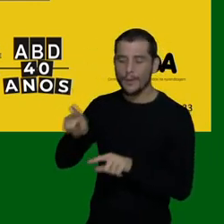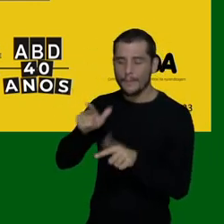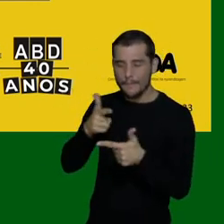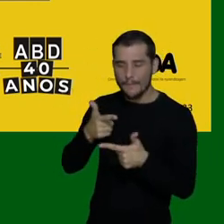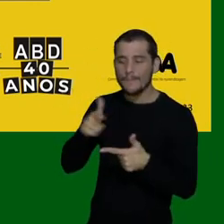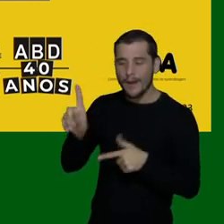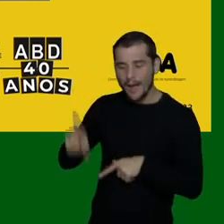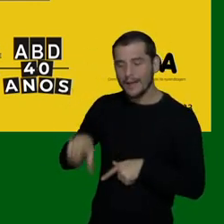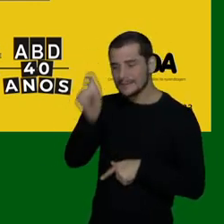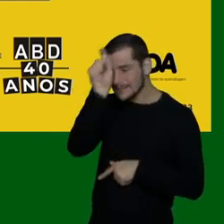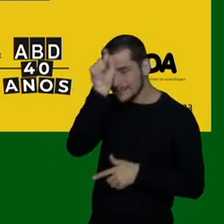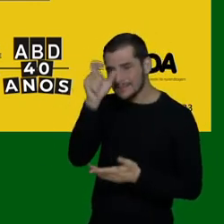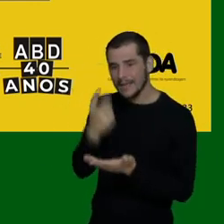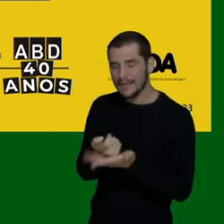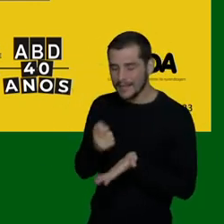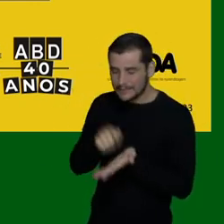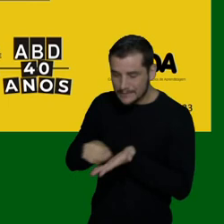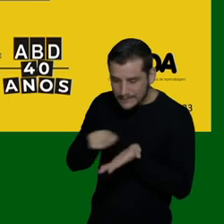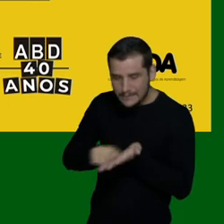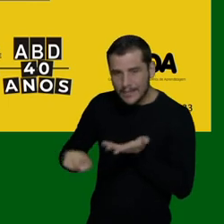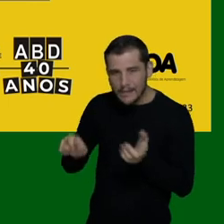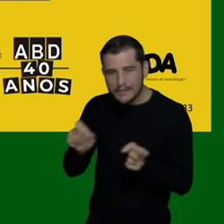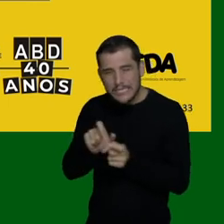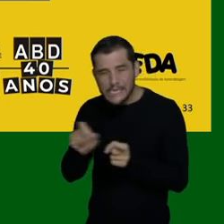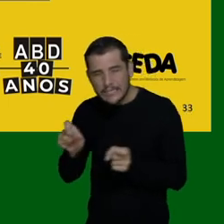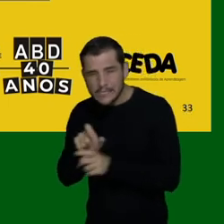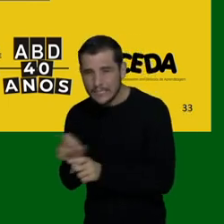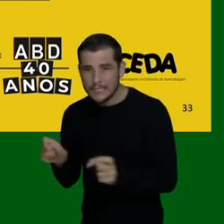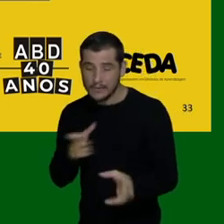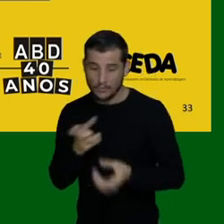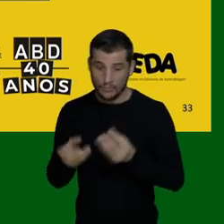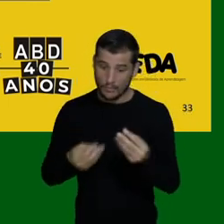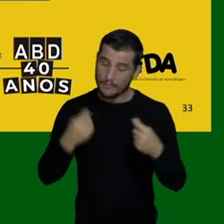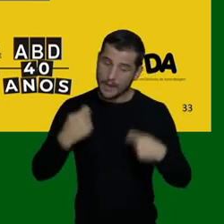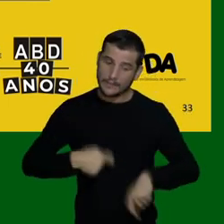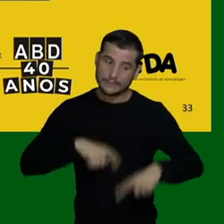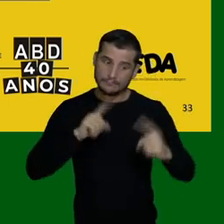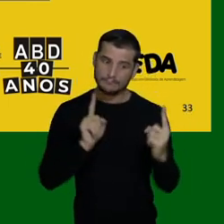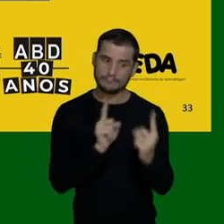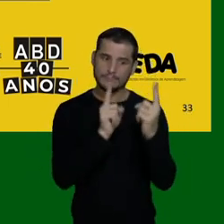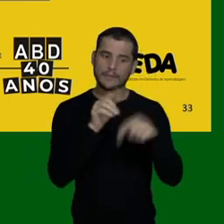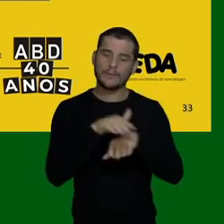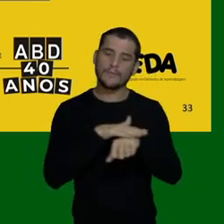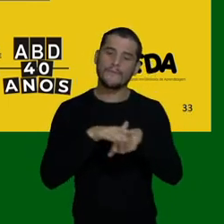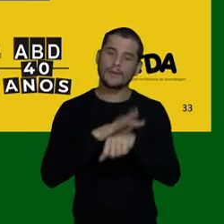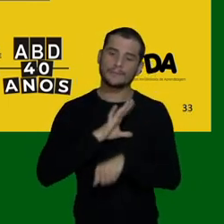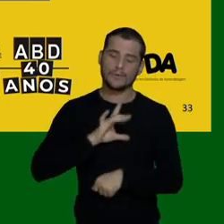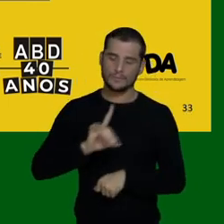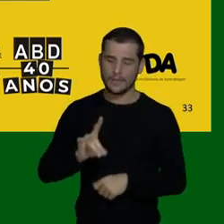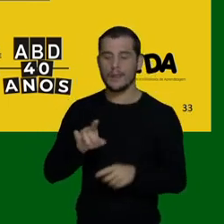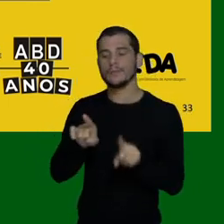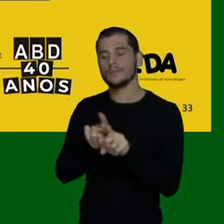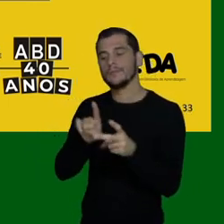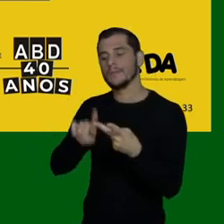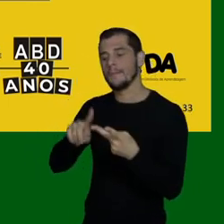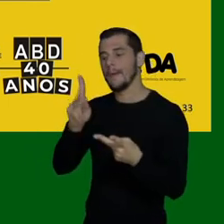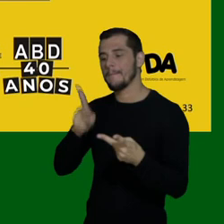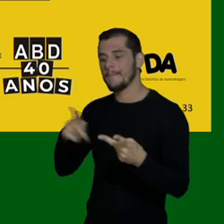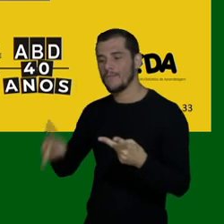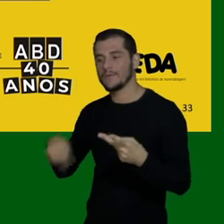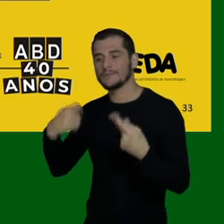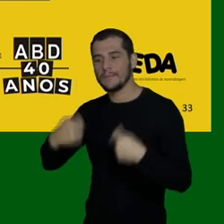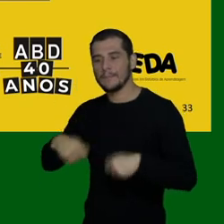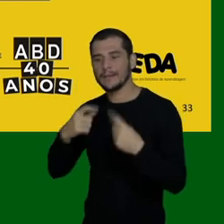dislexia fala pro coordenador para ele ter também essa percepção e às vezes não fazer um sacrifício maior para esse